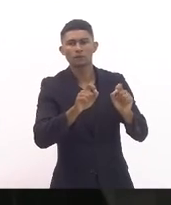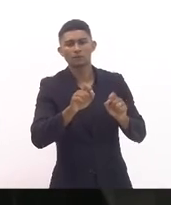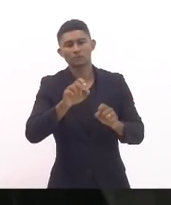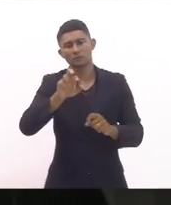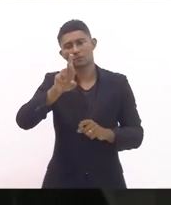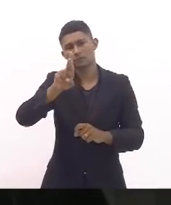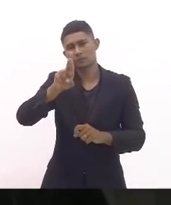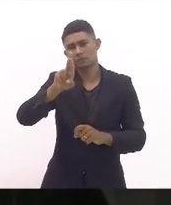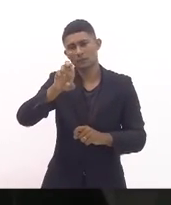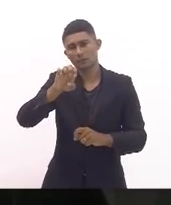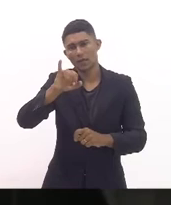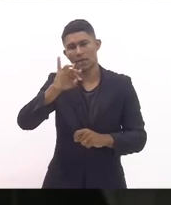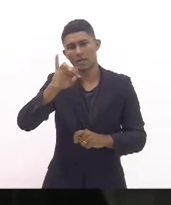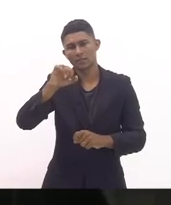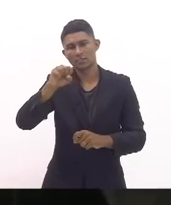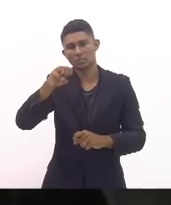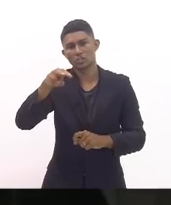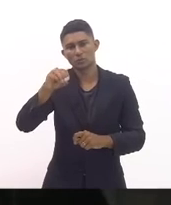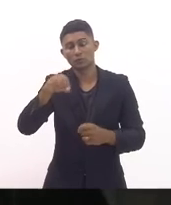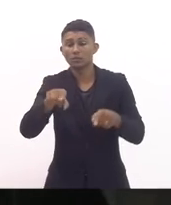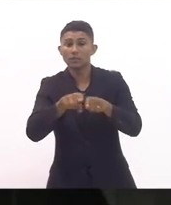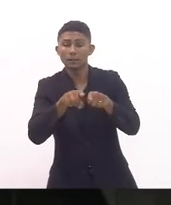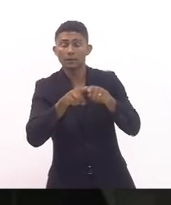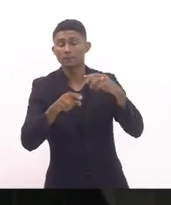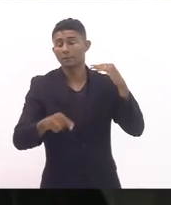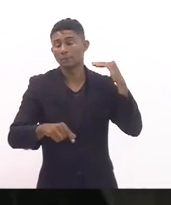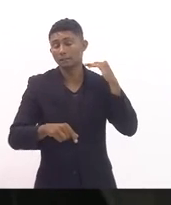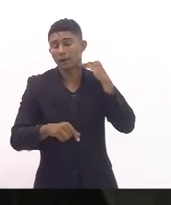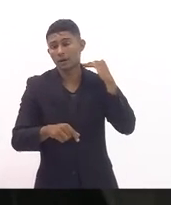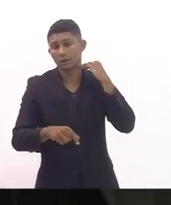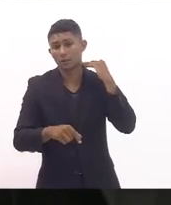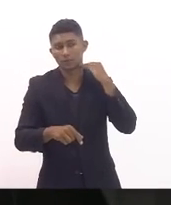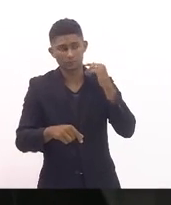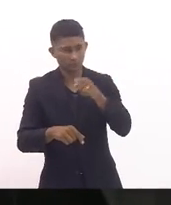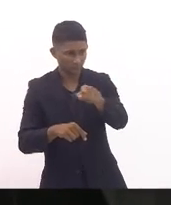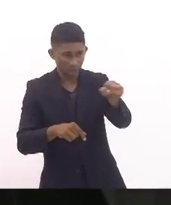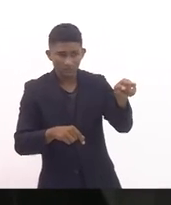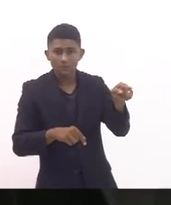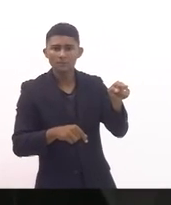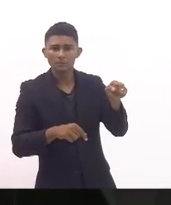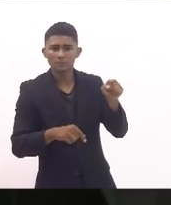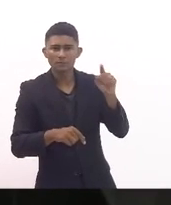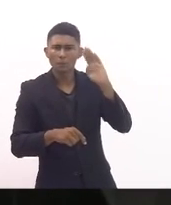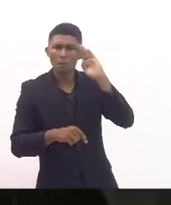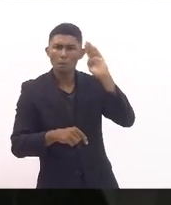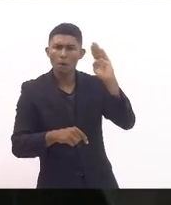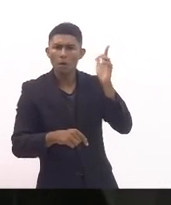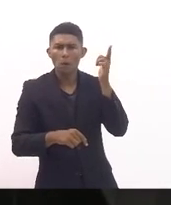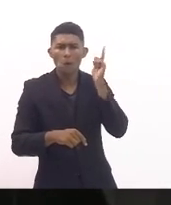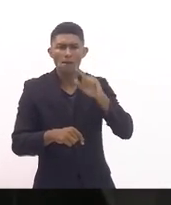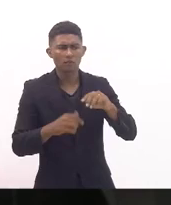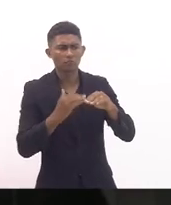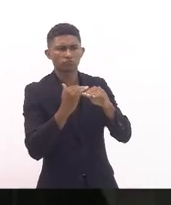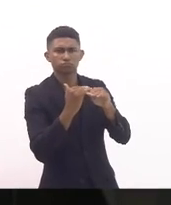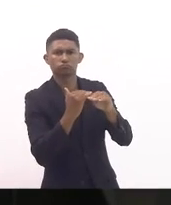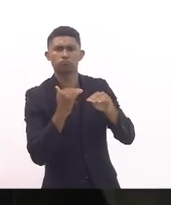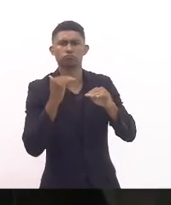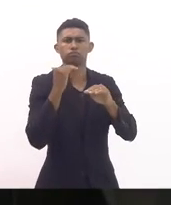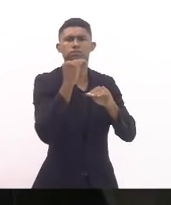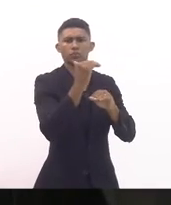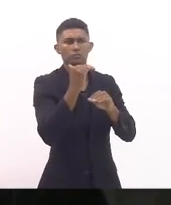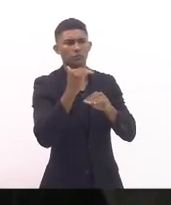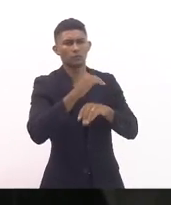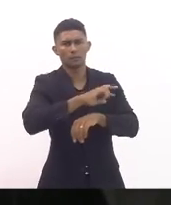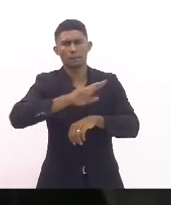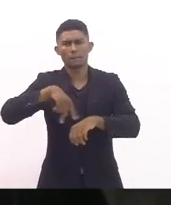e os bancos né os agentes financeiros passaram a ter muito mais proeminência na vida econômica dos países na